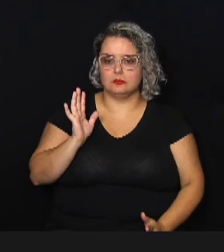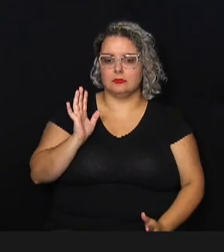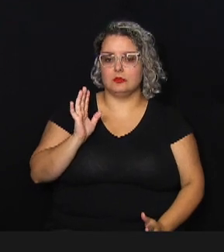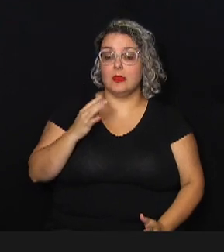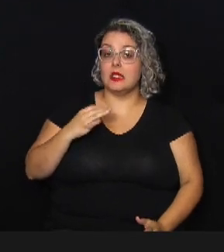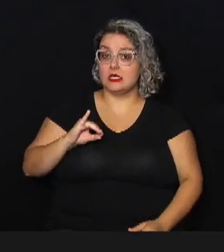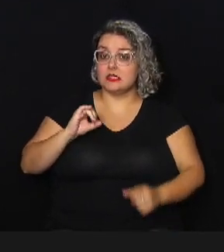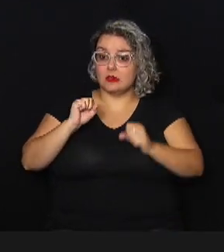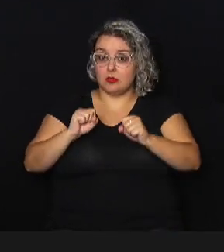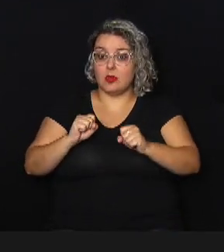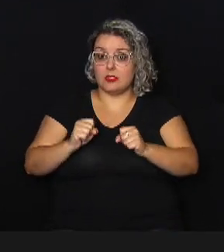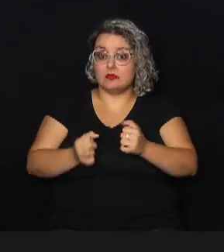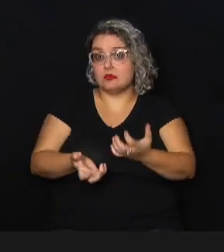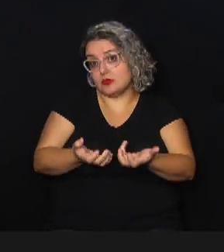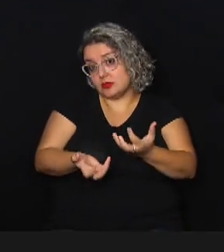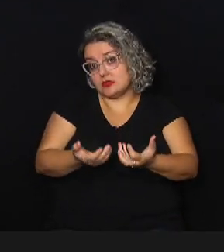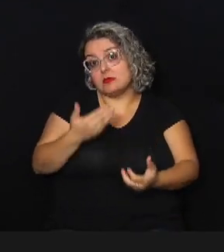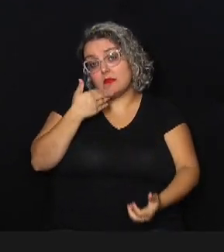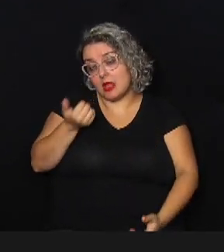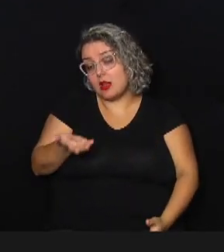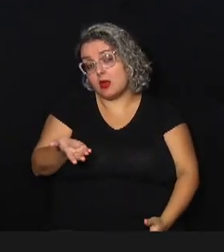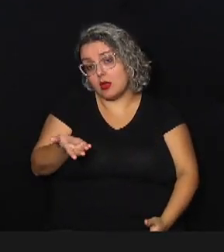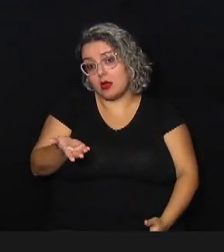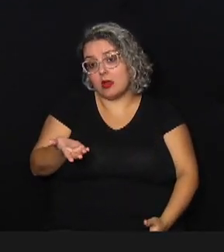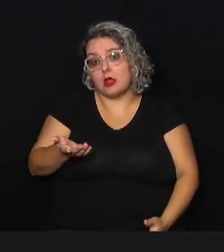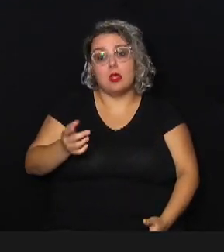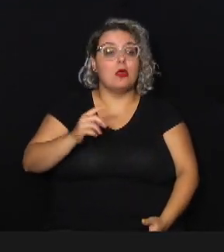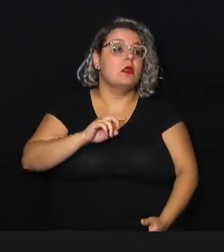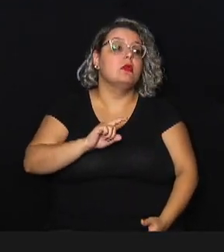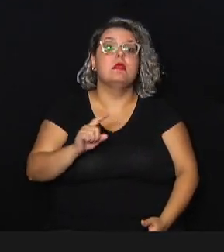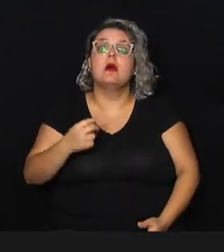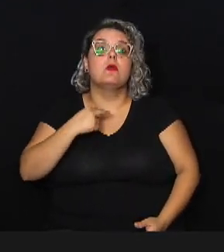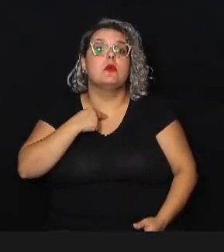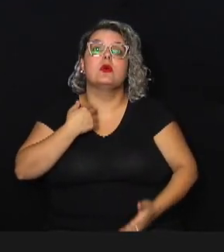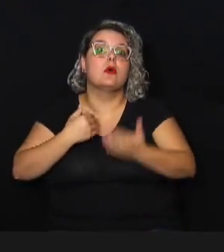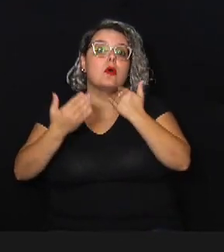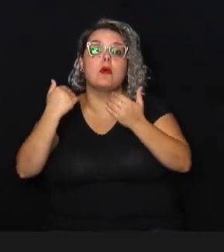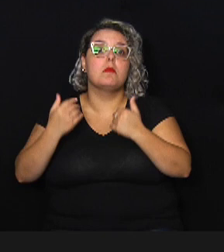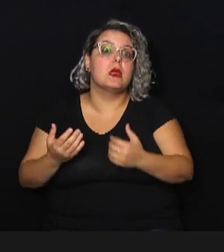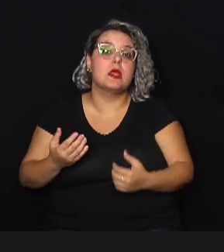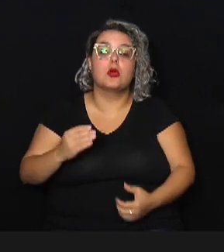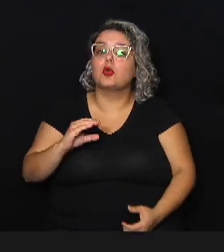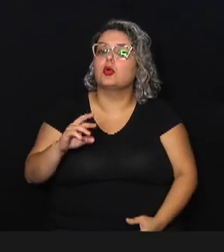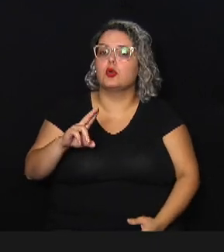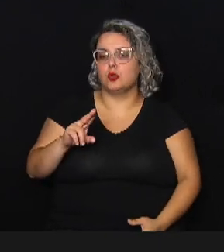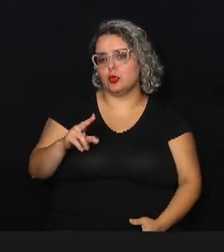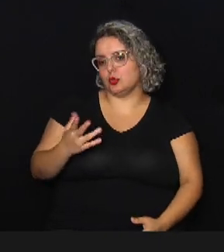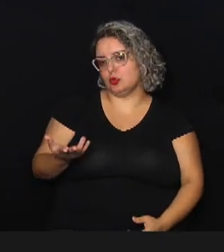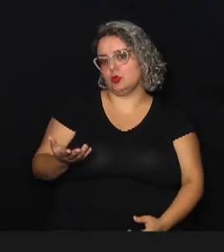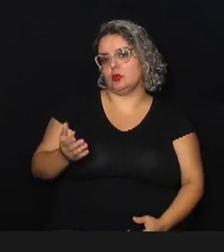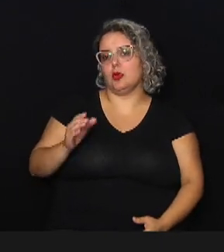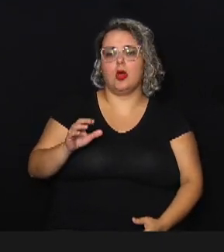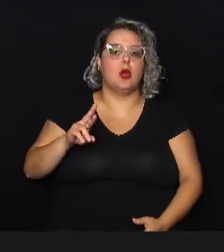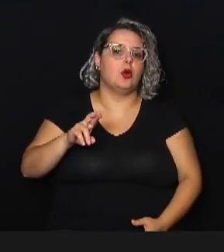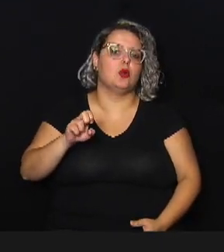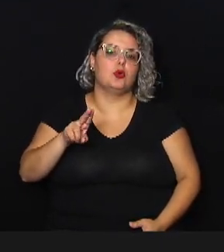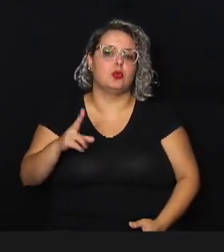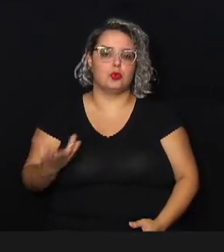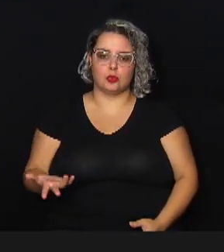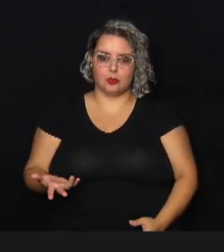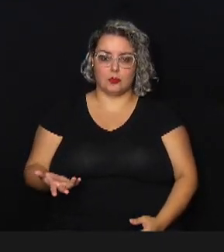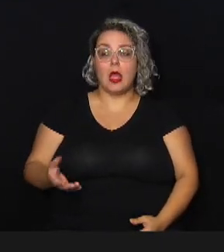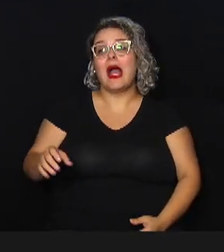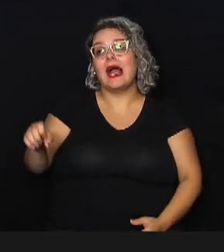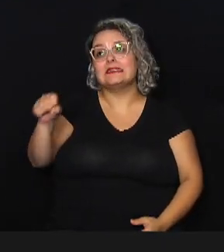fazer ele cozido, é melhor, tá? Não que não possa comer cru, mas se der para fazer cozido, é melhor. Eu quero comer uma cenoura crua.